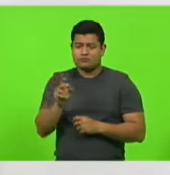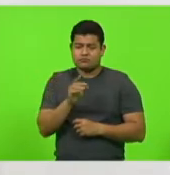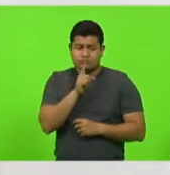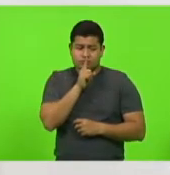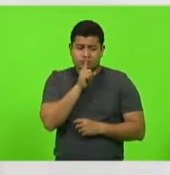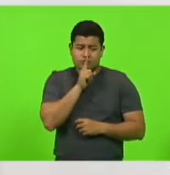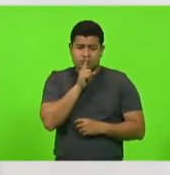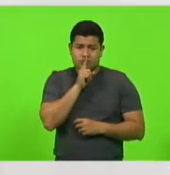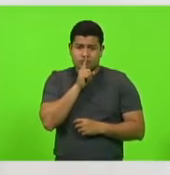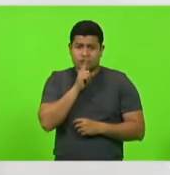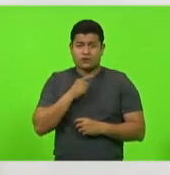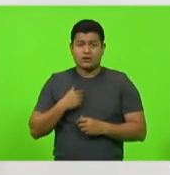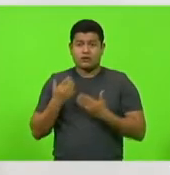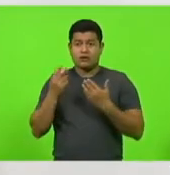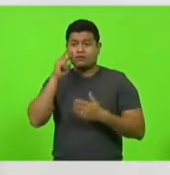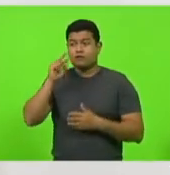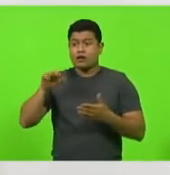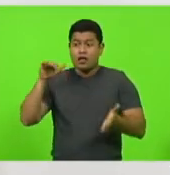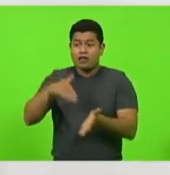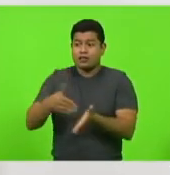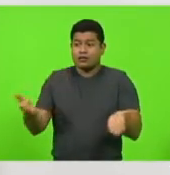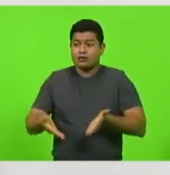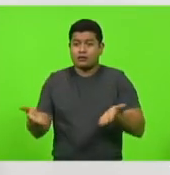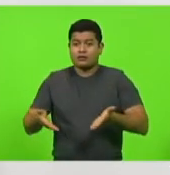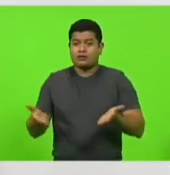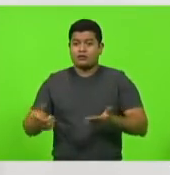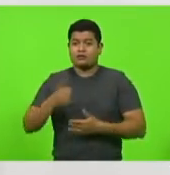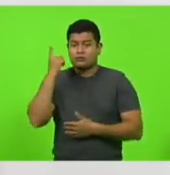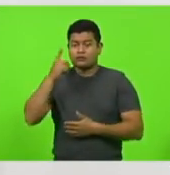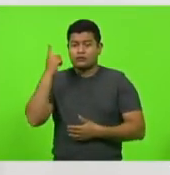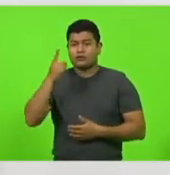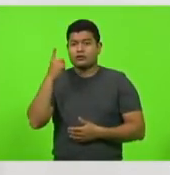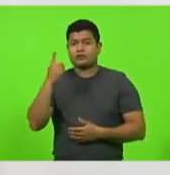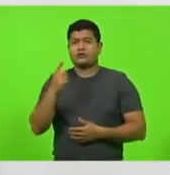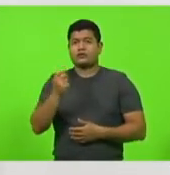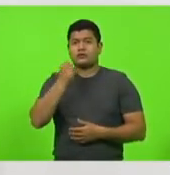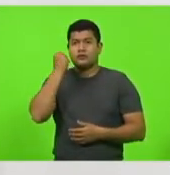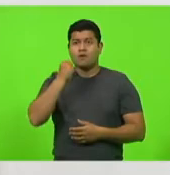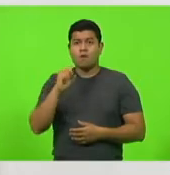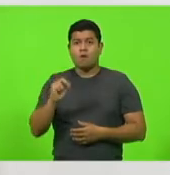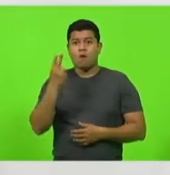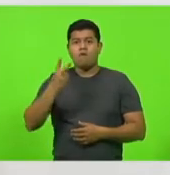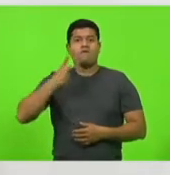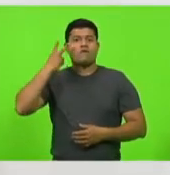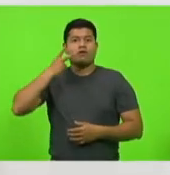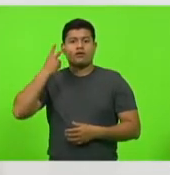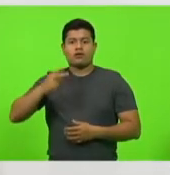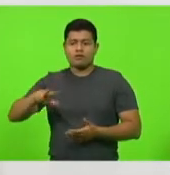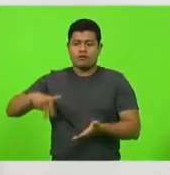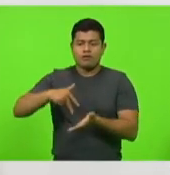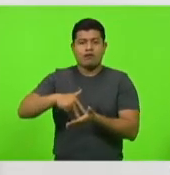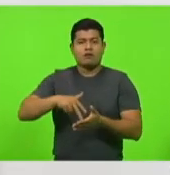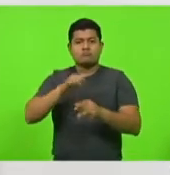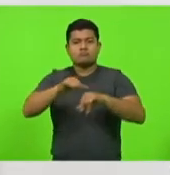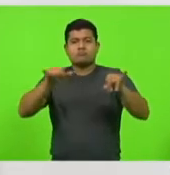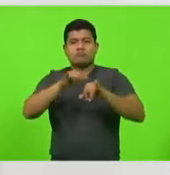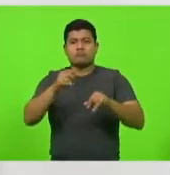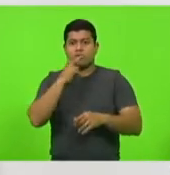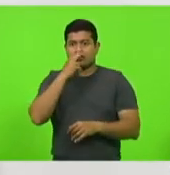um deputado federal, um senador, um deputado estadual ou um vereador falar sobre isso. Parece que estão